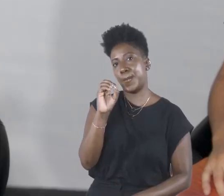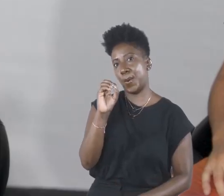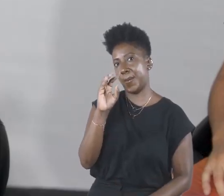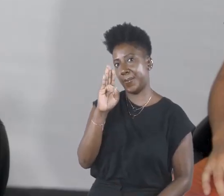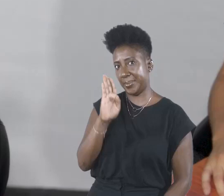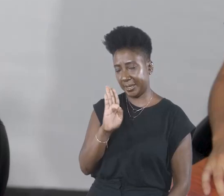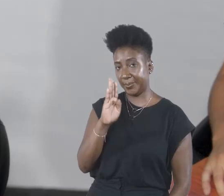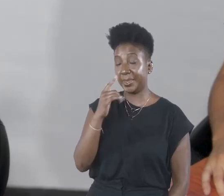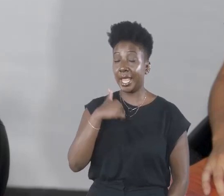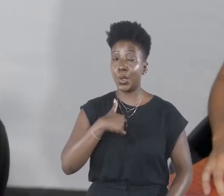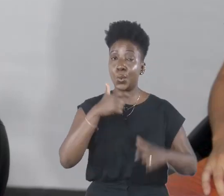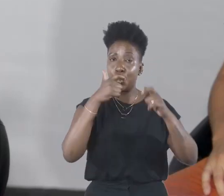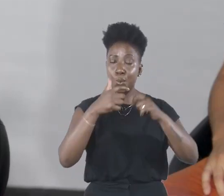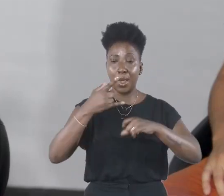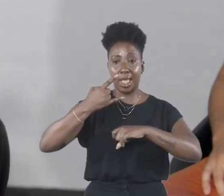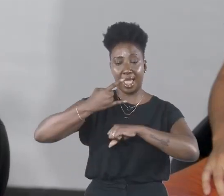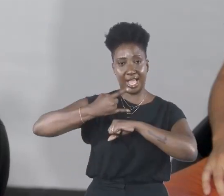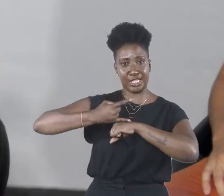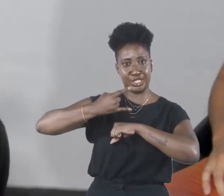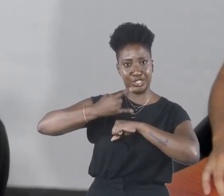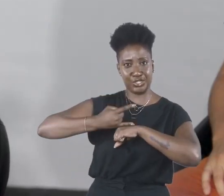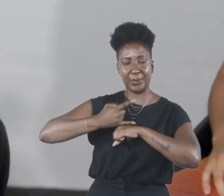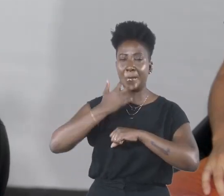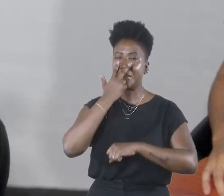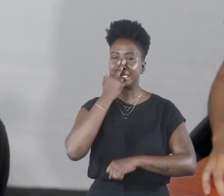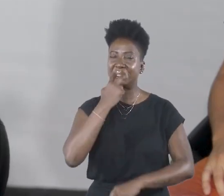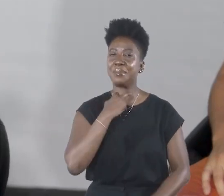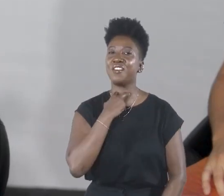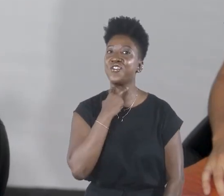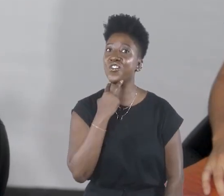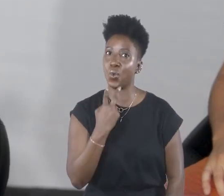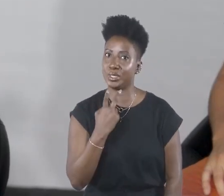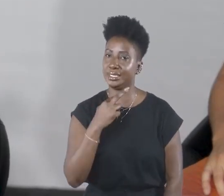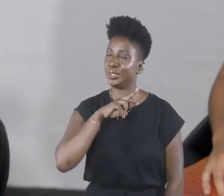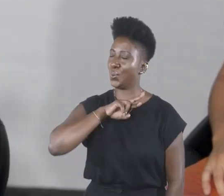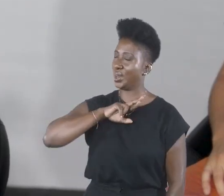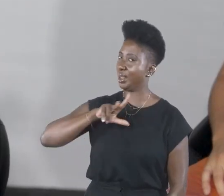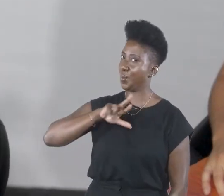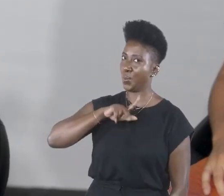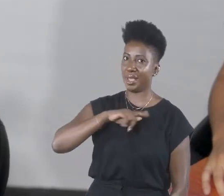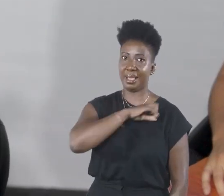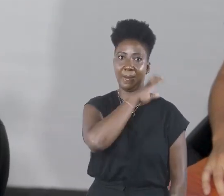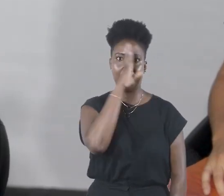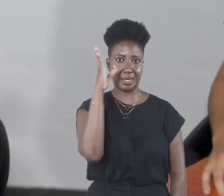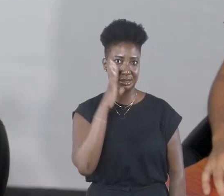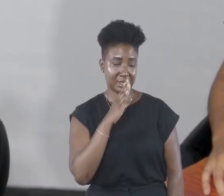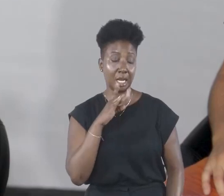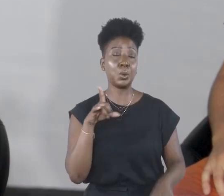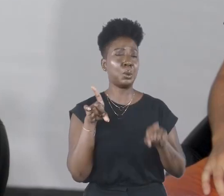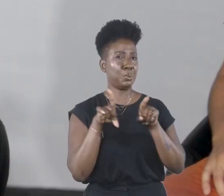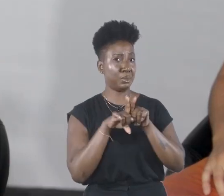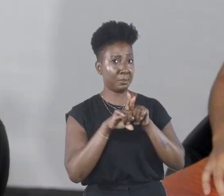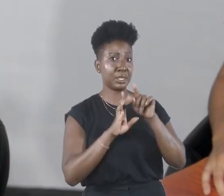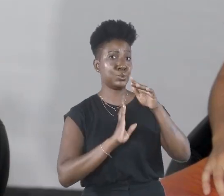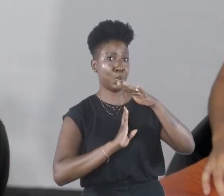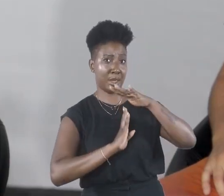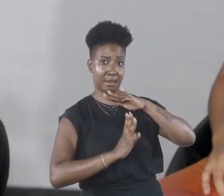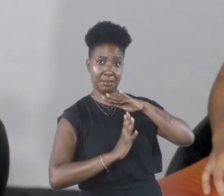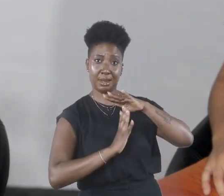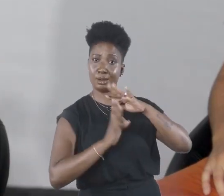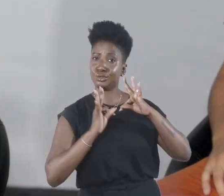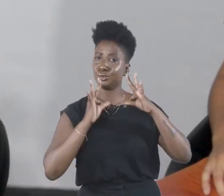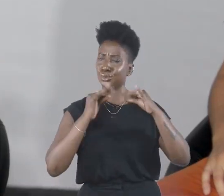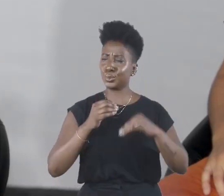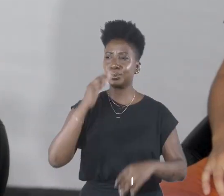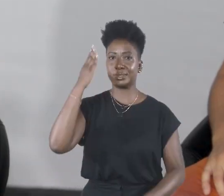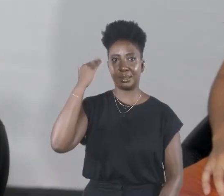Bob. Eu sou do Haiti, porque meu sotaque já mostra que eu não sou brasileiro. Eu sou um imigrante, como